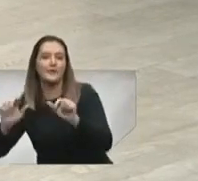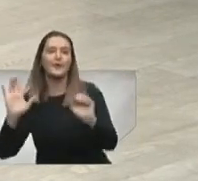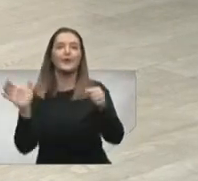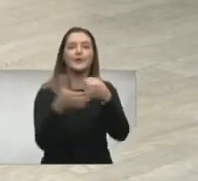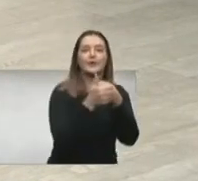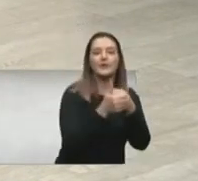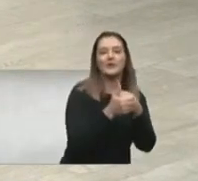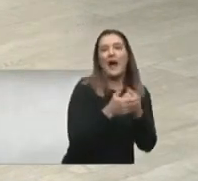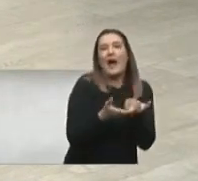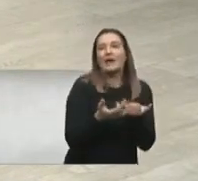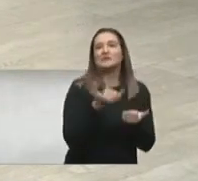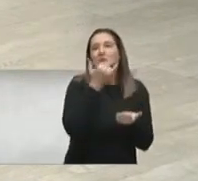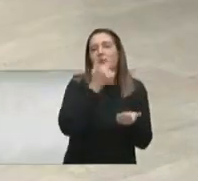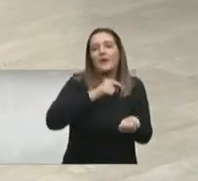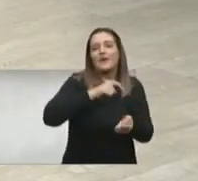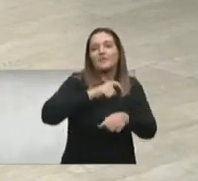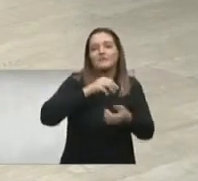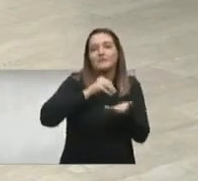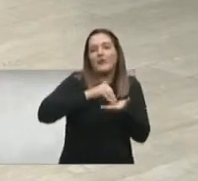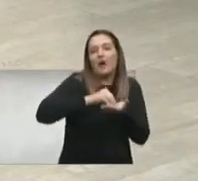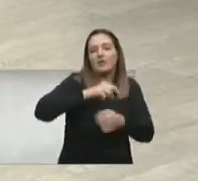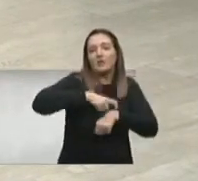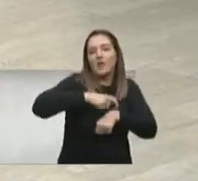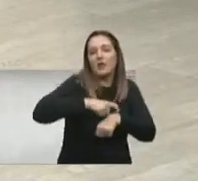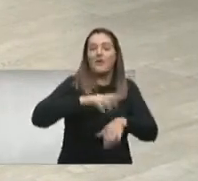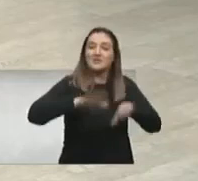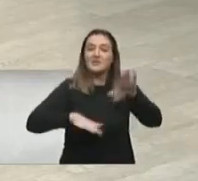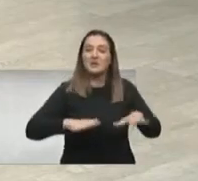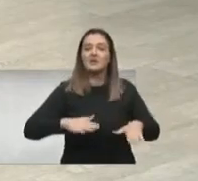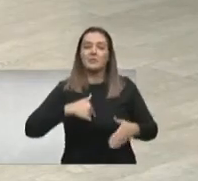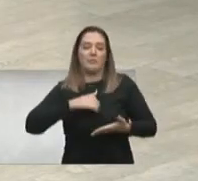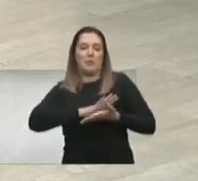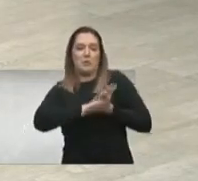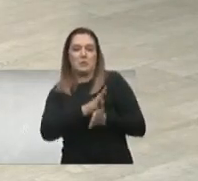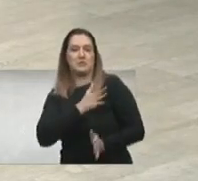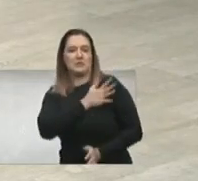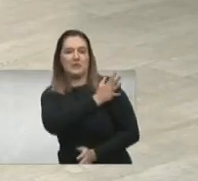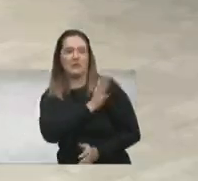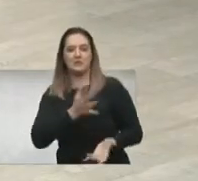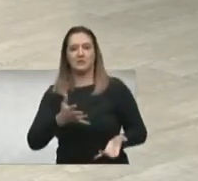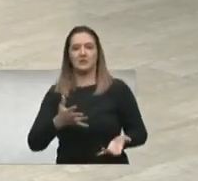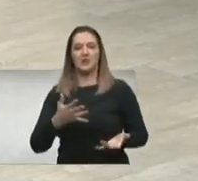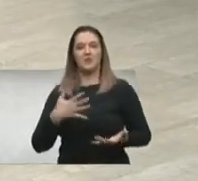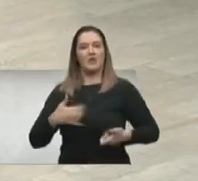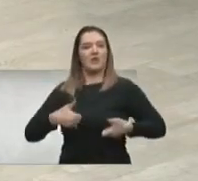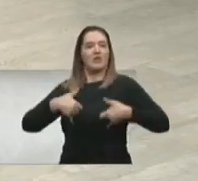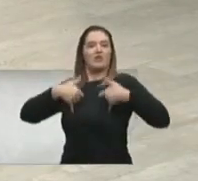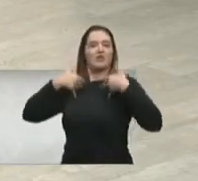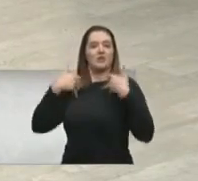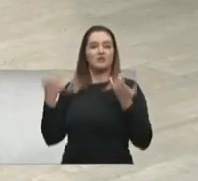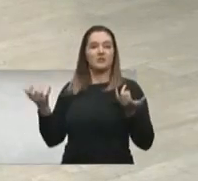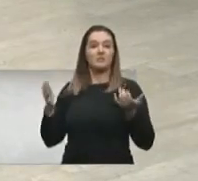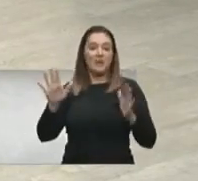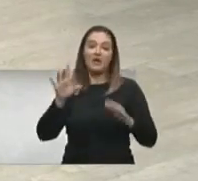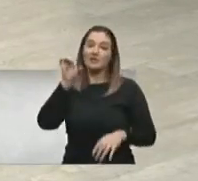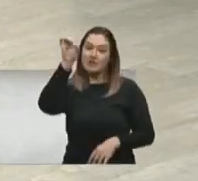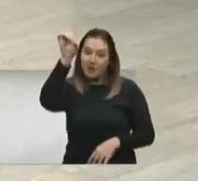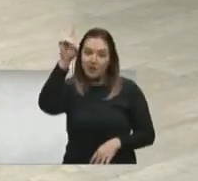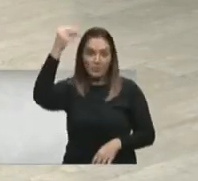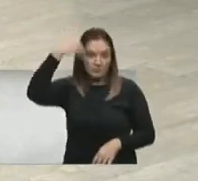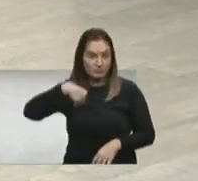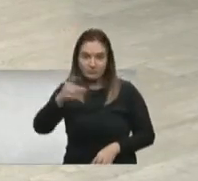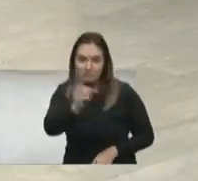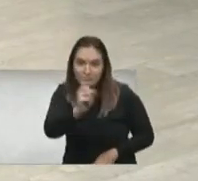de tempo e até mesmo atrás do seu preconceito, do seu orgulho e da sua vaidade pessoal. Mas mesmo assim, Deus continua procurando o